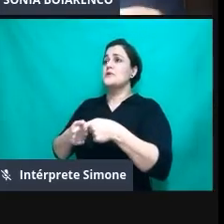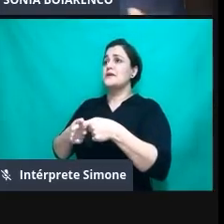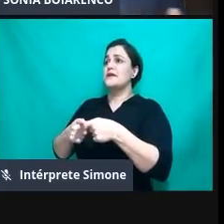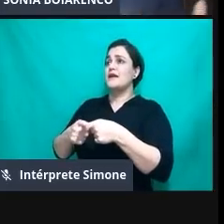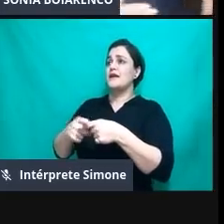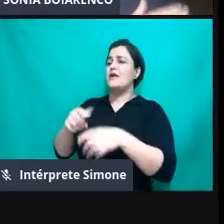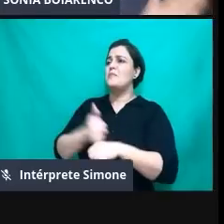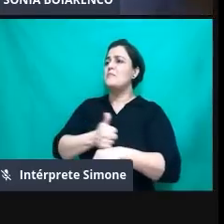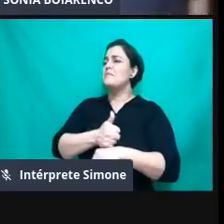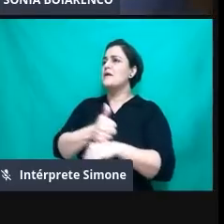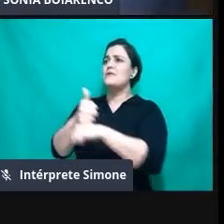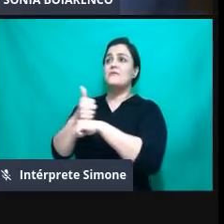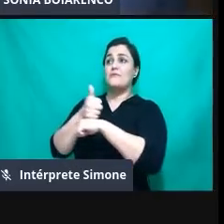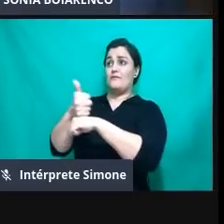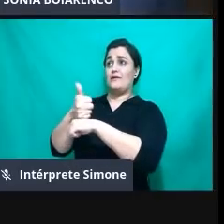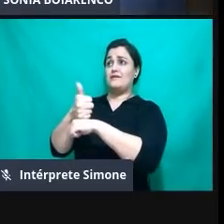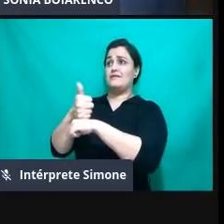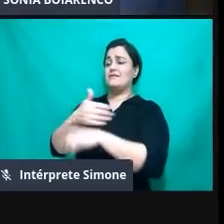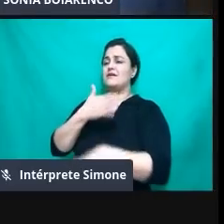documentos para dar